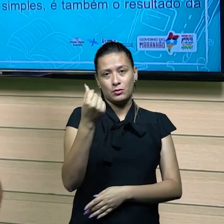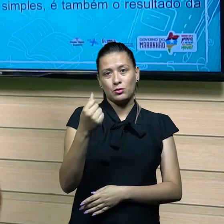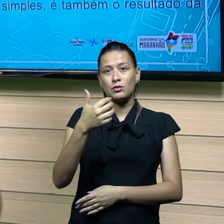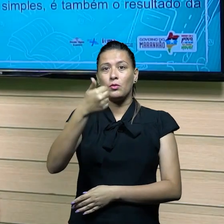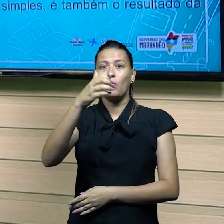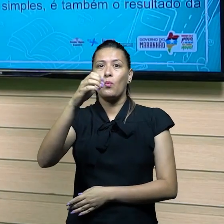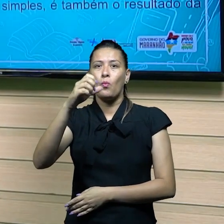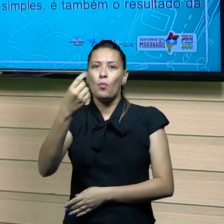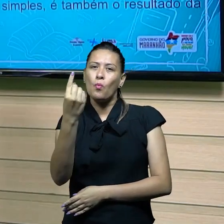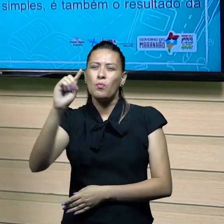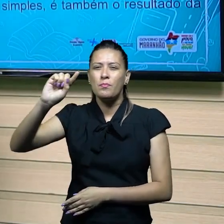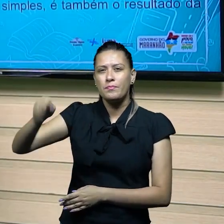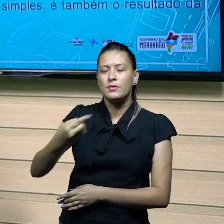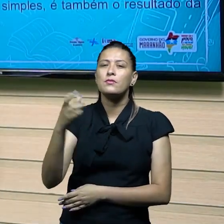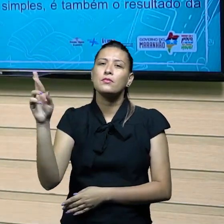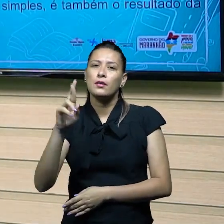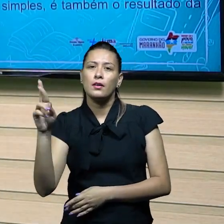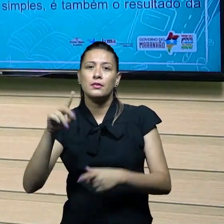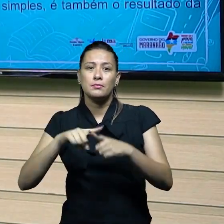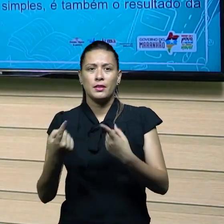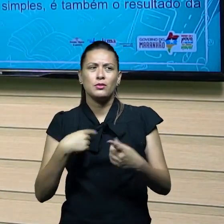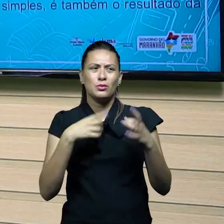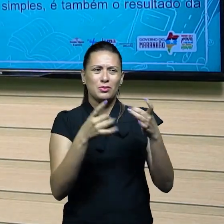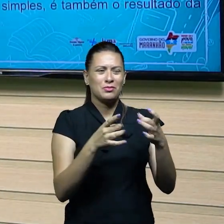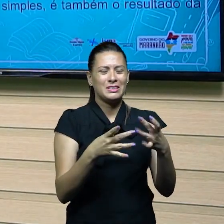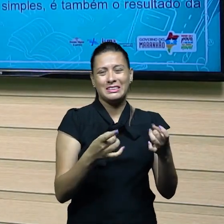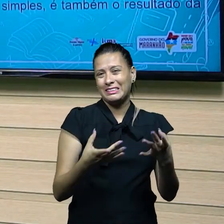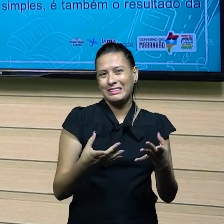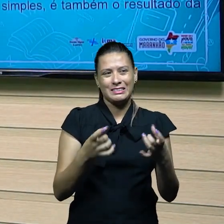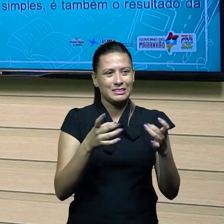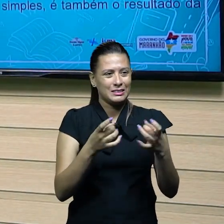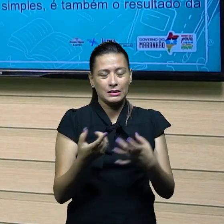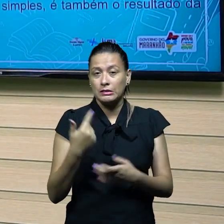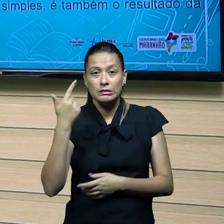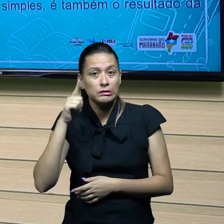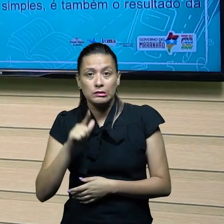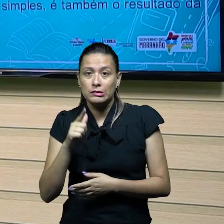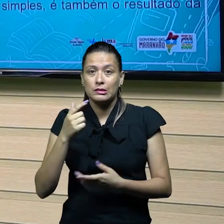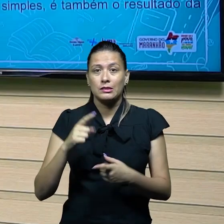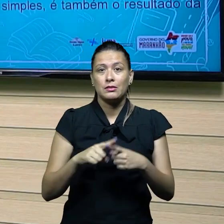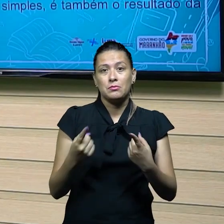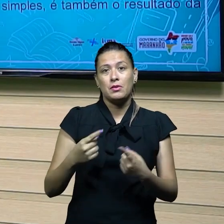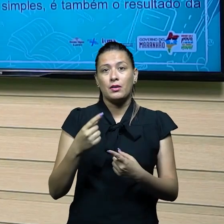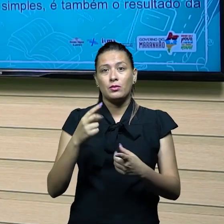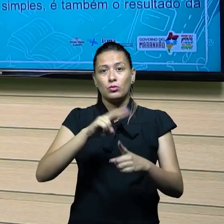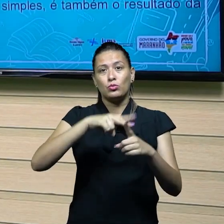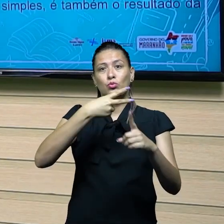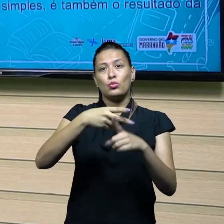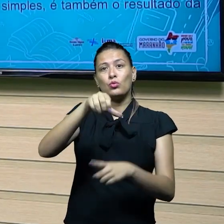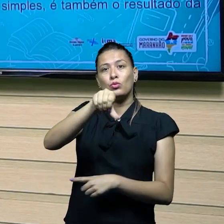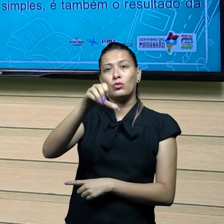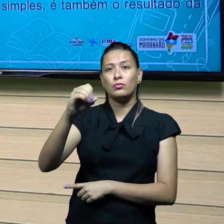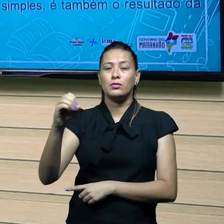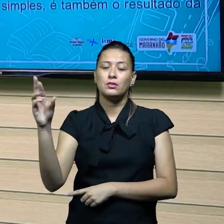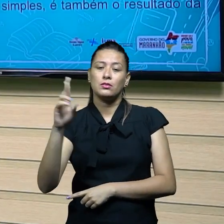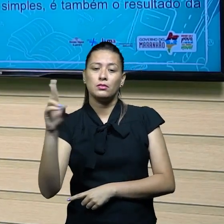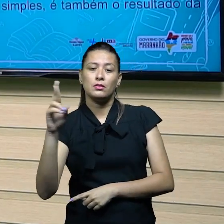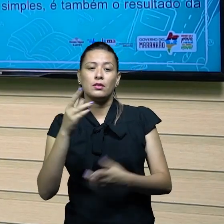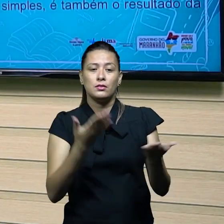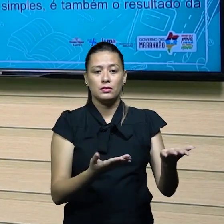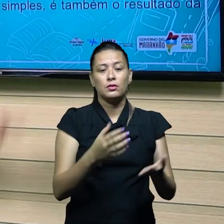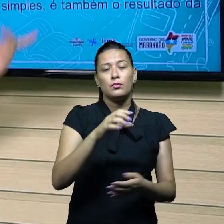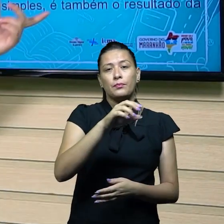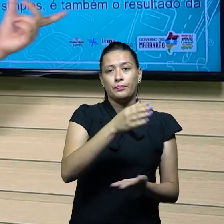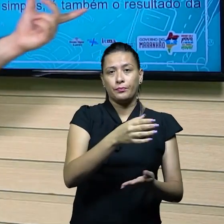somente R$900. Então, eu tive uma receita de 1.000, eu tive o desembolso, um gasto de 1.000, porém eu tive a receita